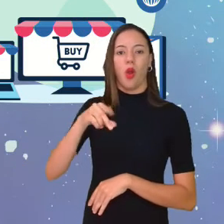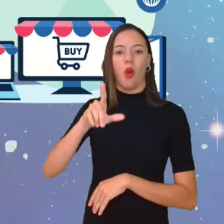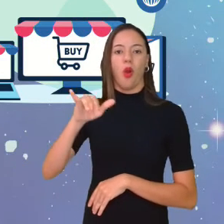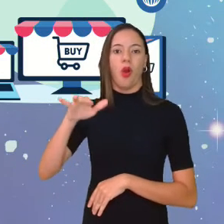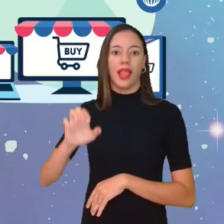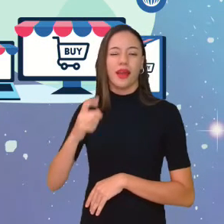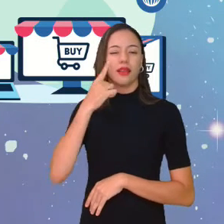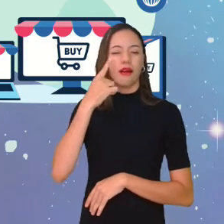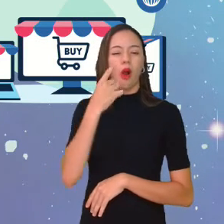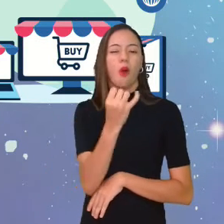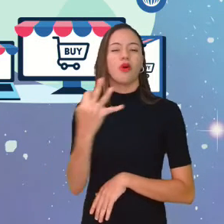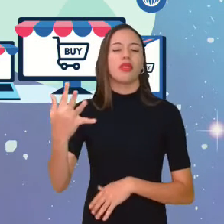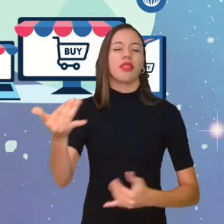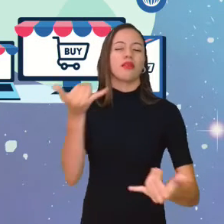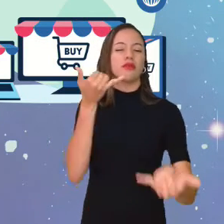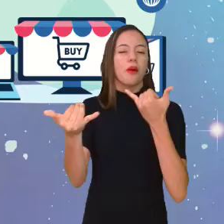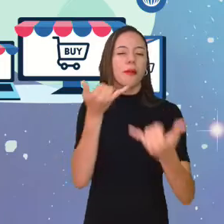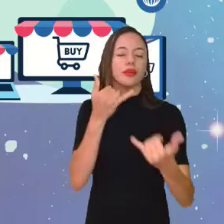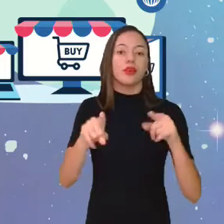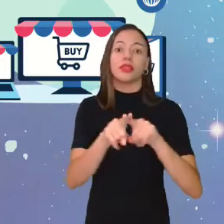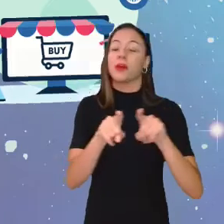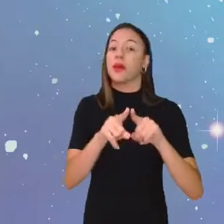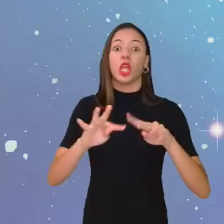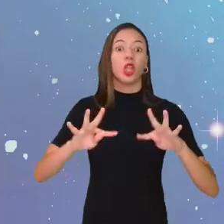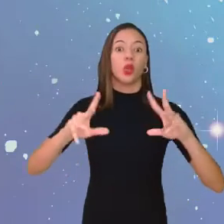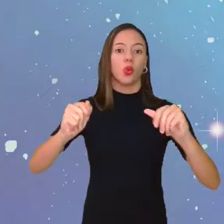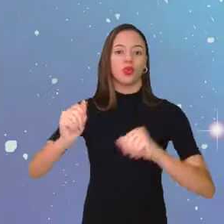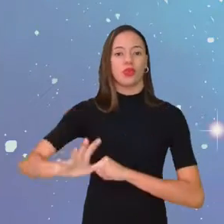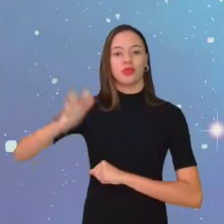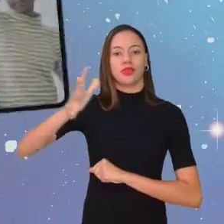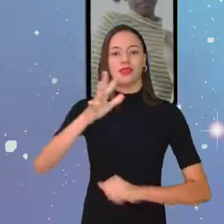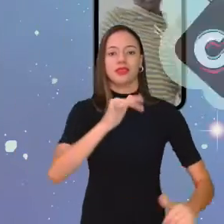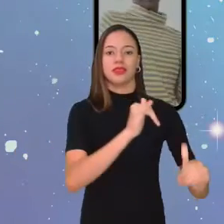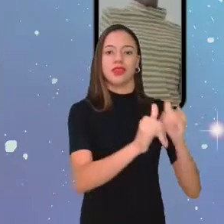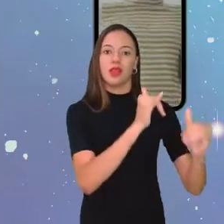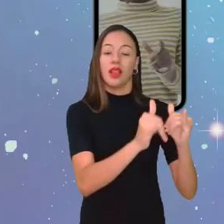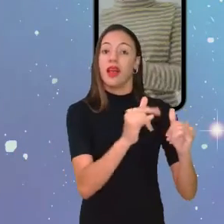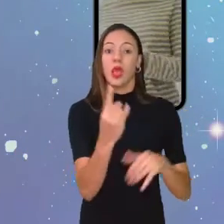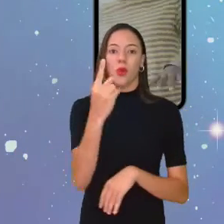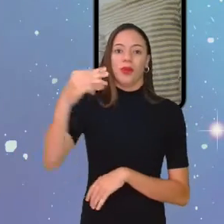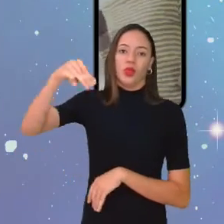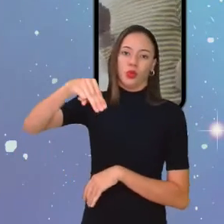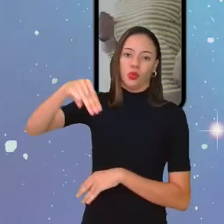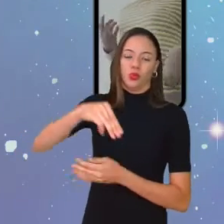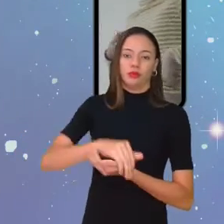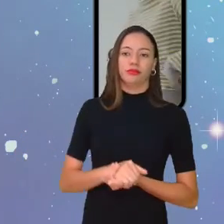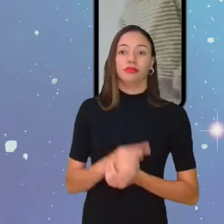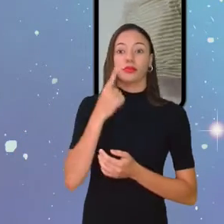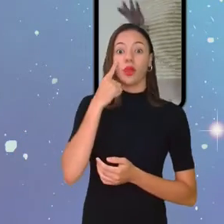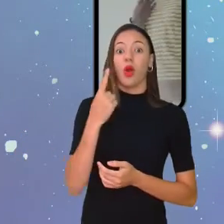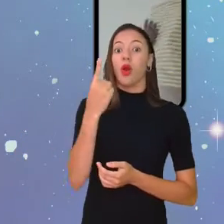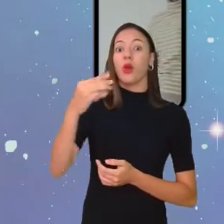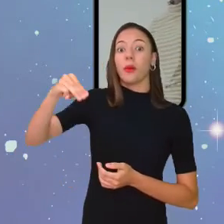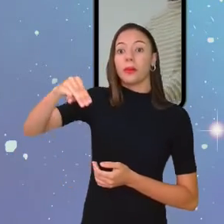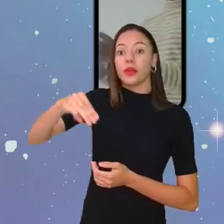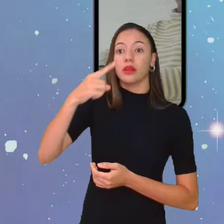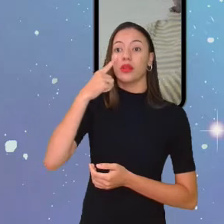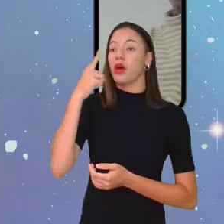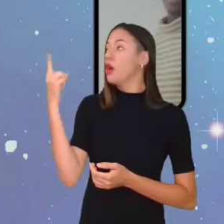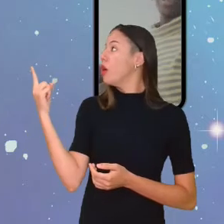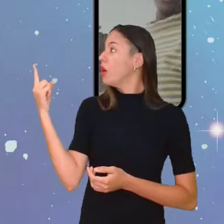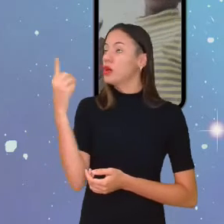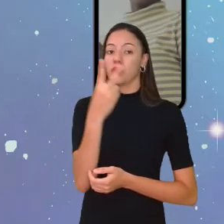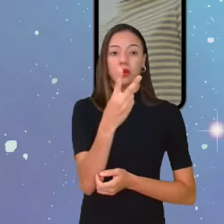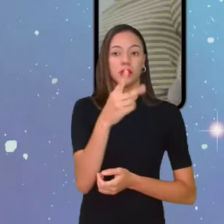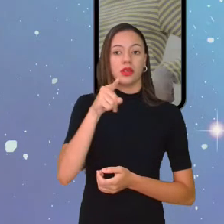de coisas que acontecem na internet em 1 minuto. Em 1 minuto também, 2.704